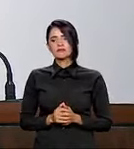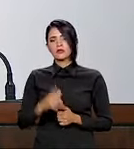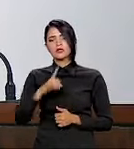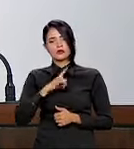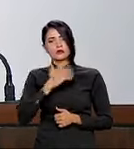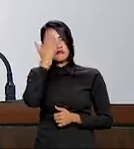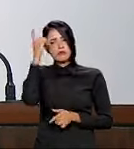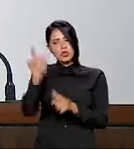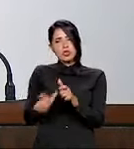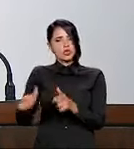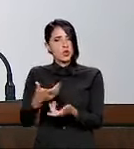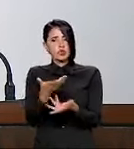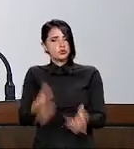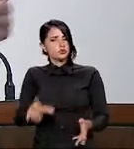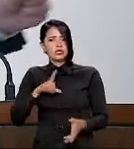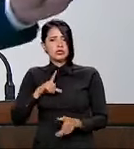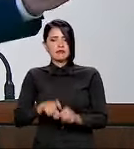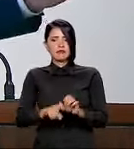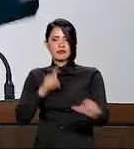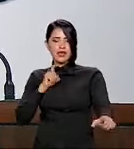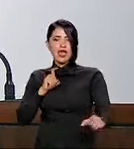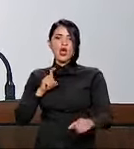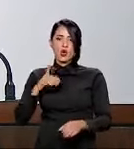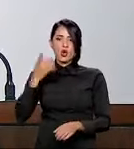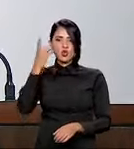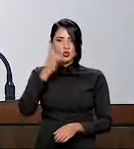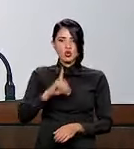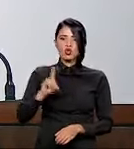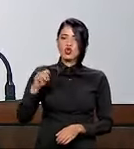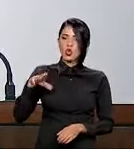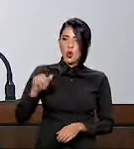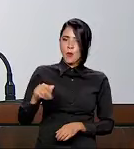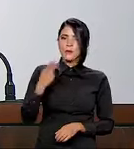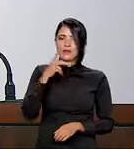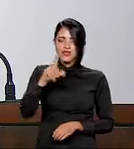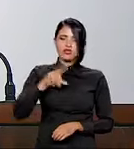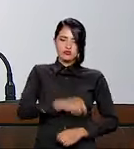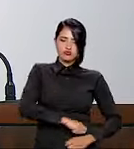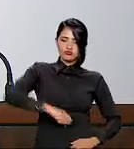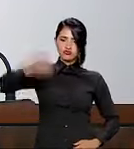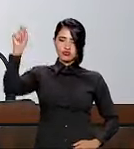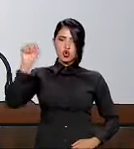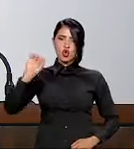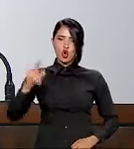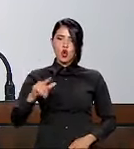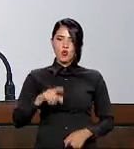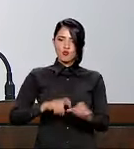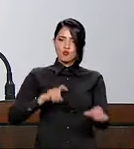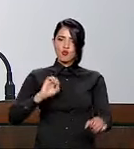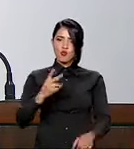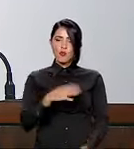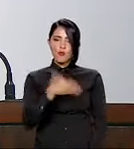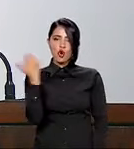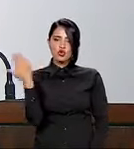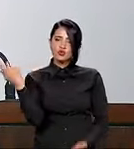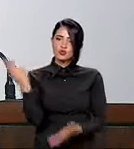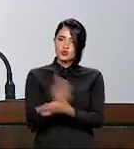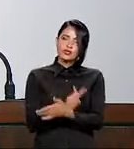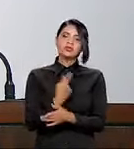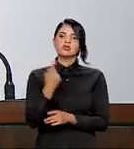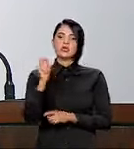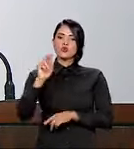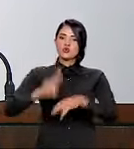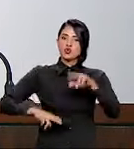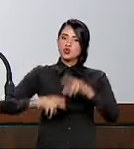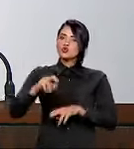Tinha muita gente que não queria independência. Quando Dom Pedro criou independência ou morte no Ipiranga, a independência só vai acontecer em julho